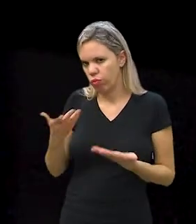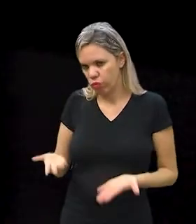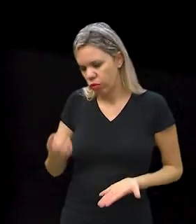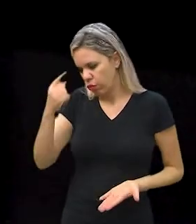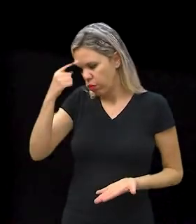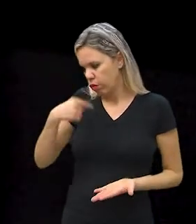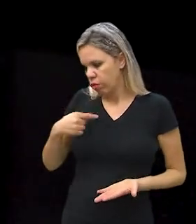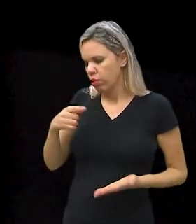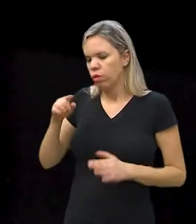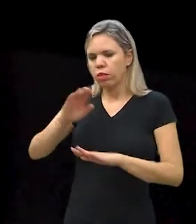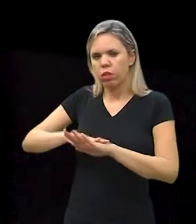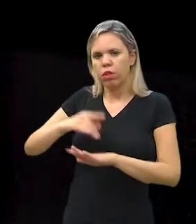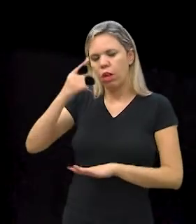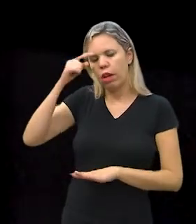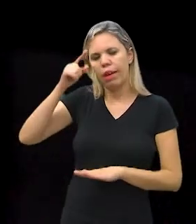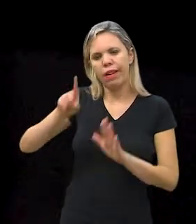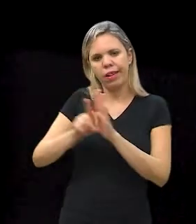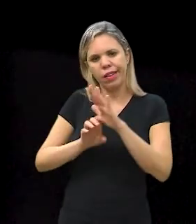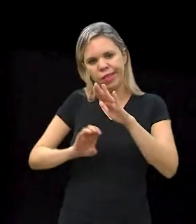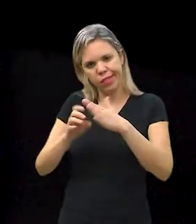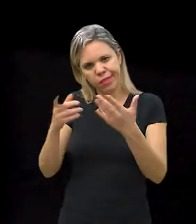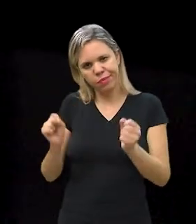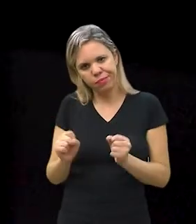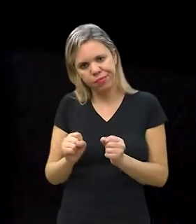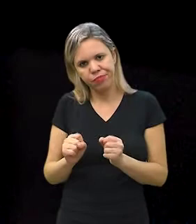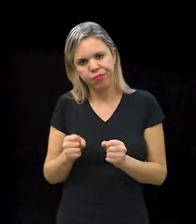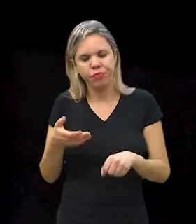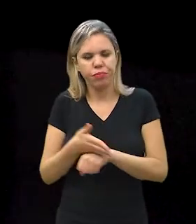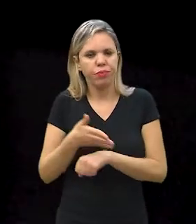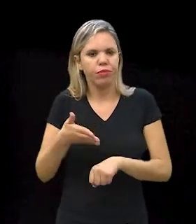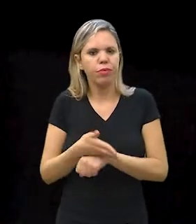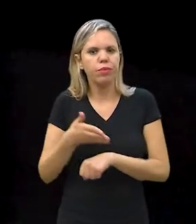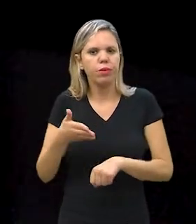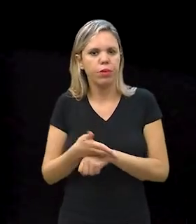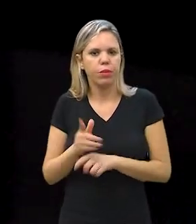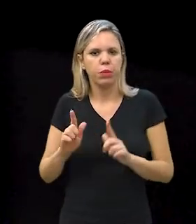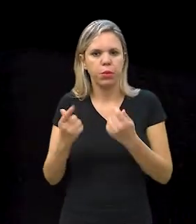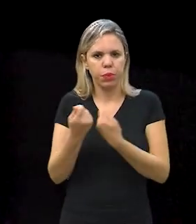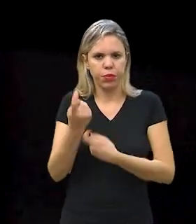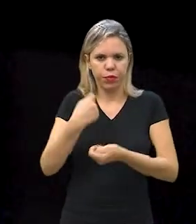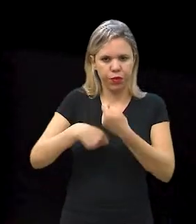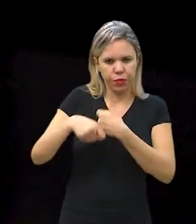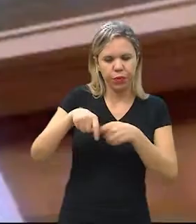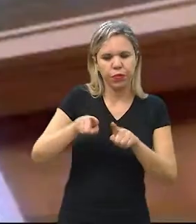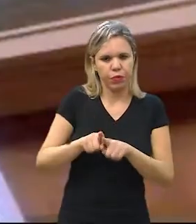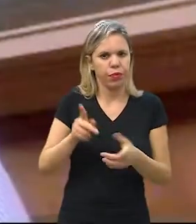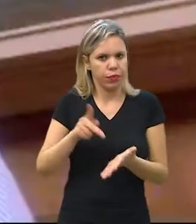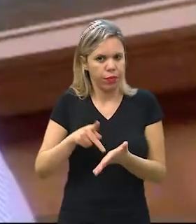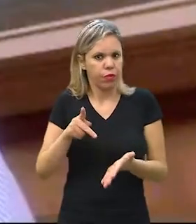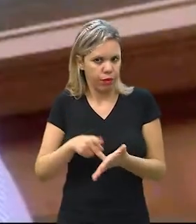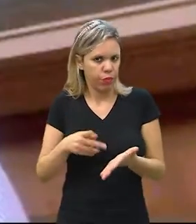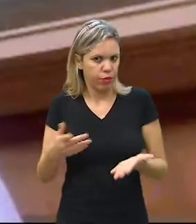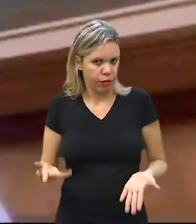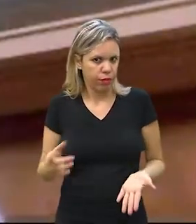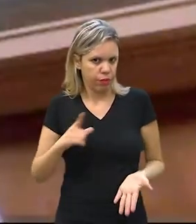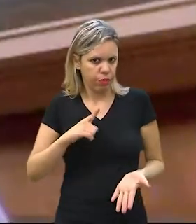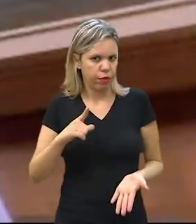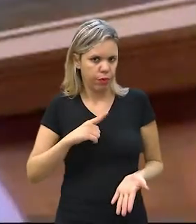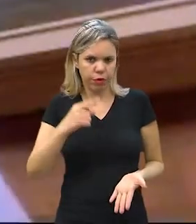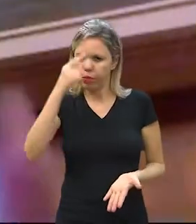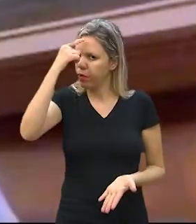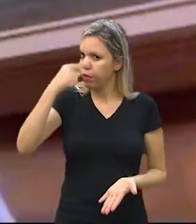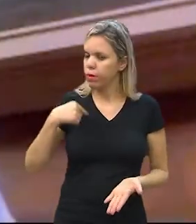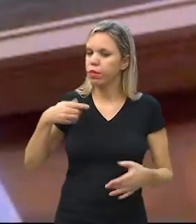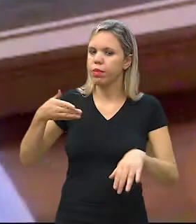Existe esse perfil ideal do empresário que pode participar do grupo de networking? Na verdade, existe